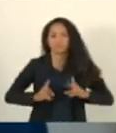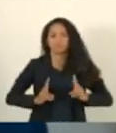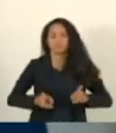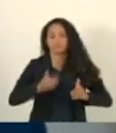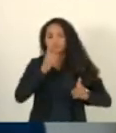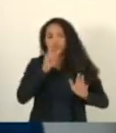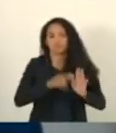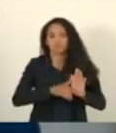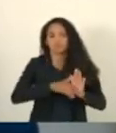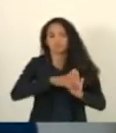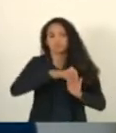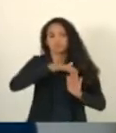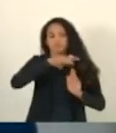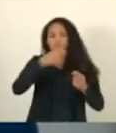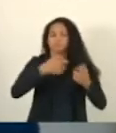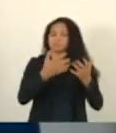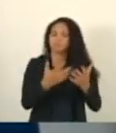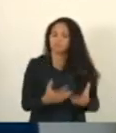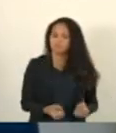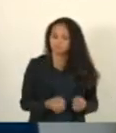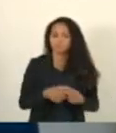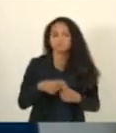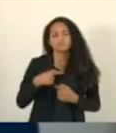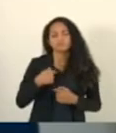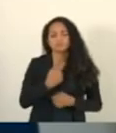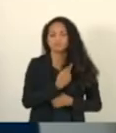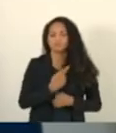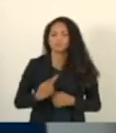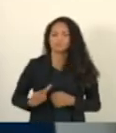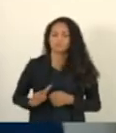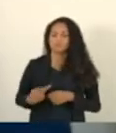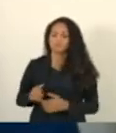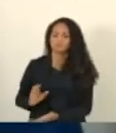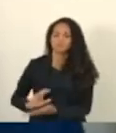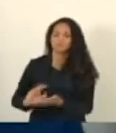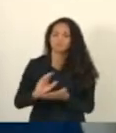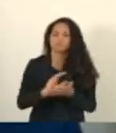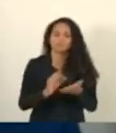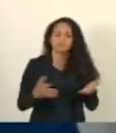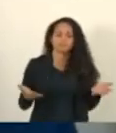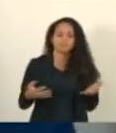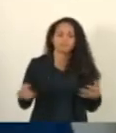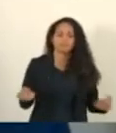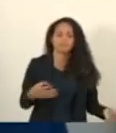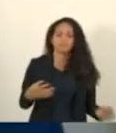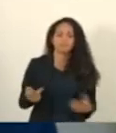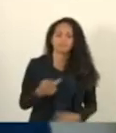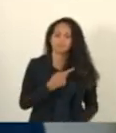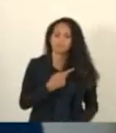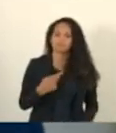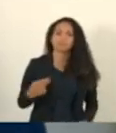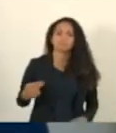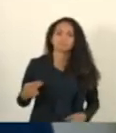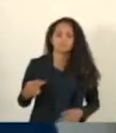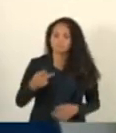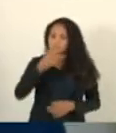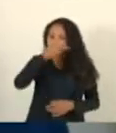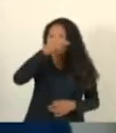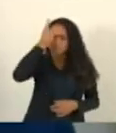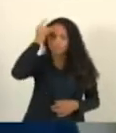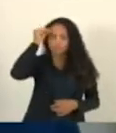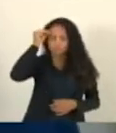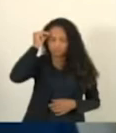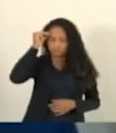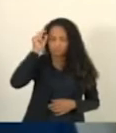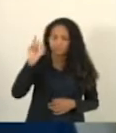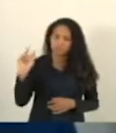grande investimento do governo do estado. Essa safra nova de prefeitos, tanto de Vila Velha